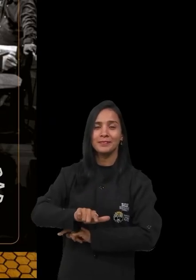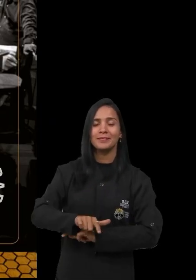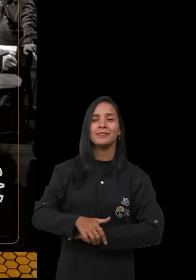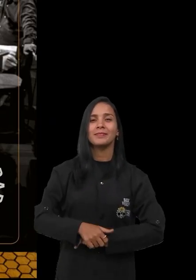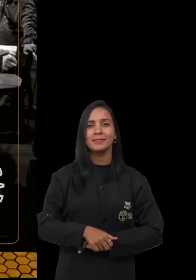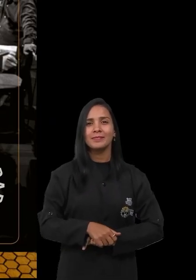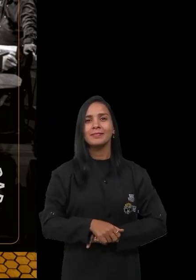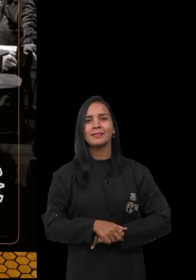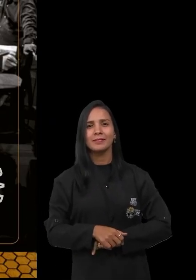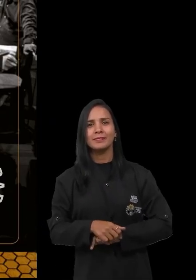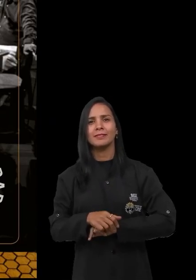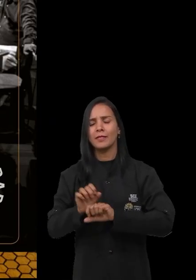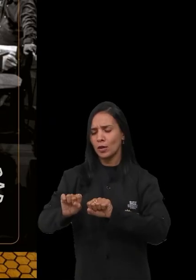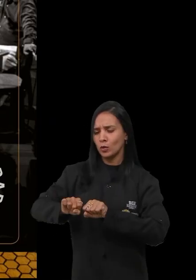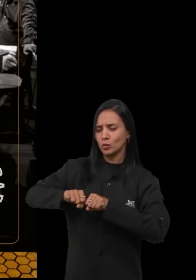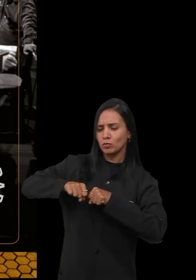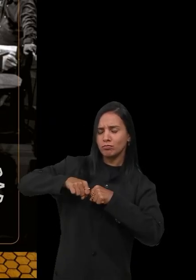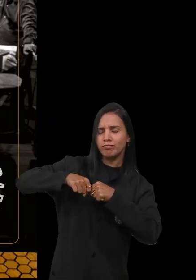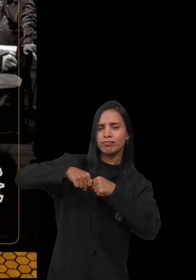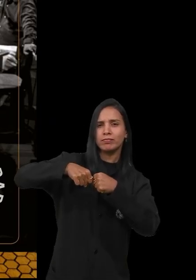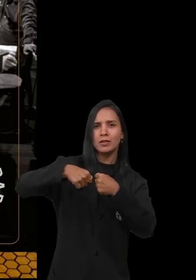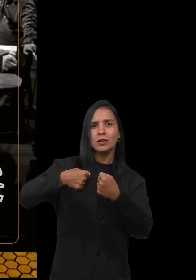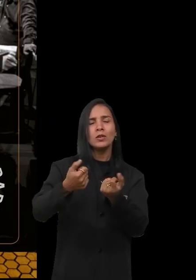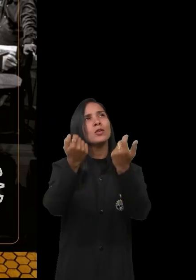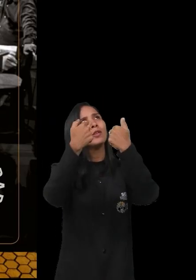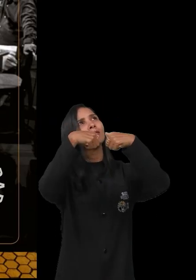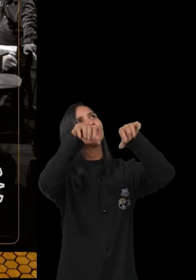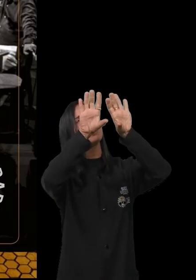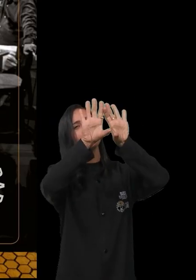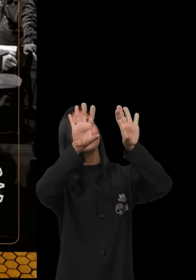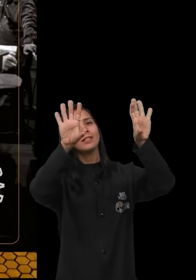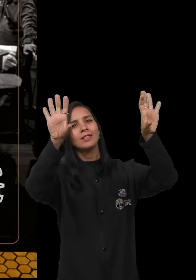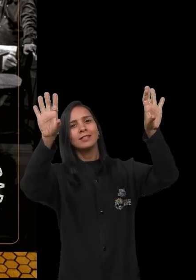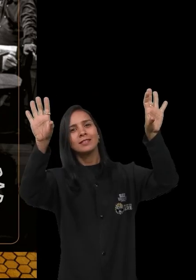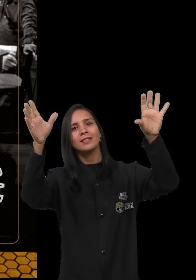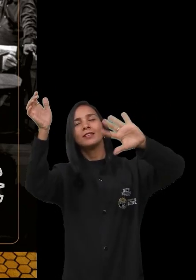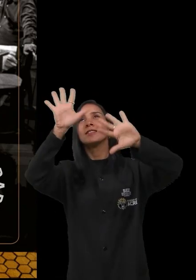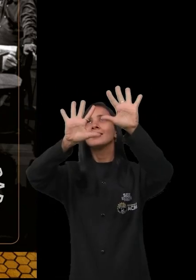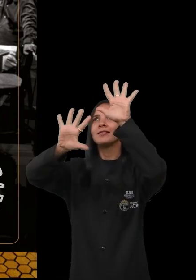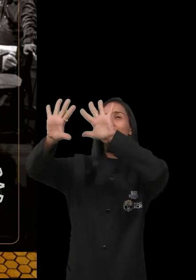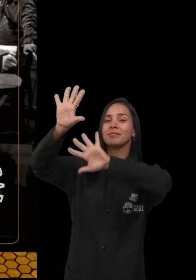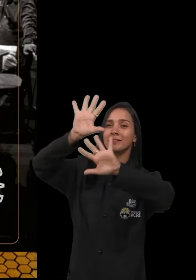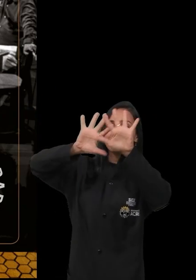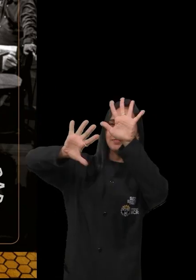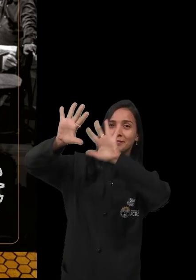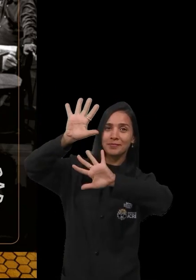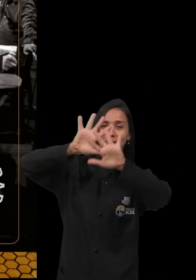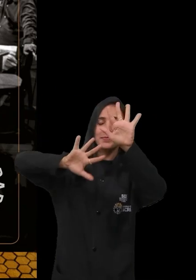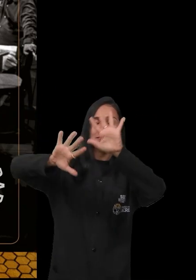E nuvens lá no mata-borrão do céu